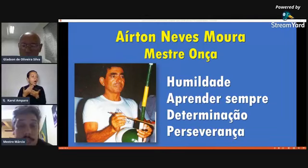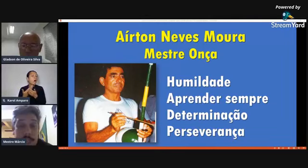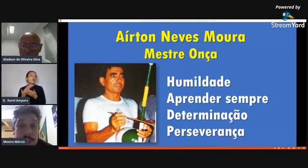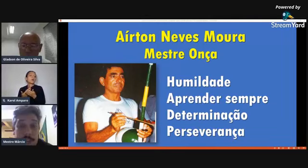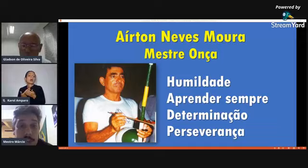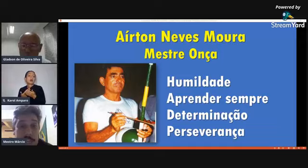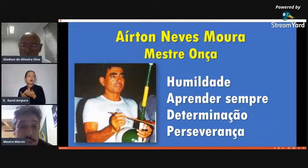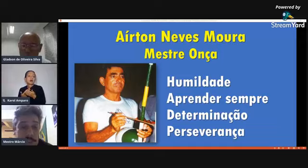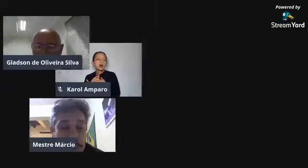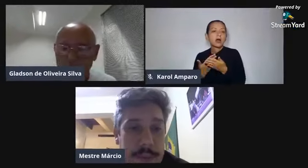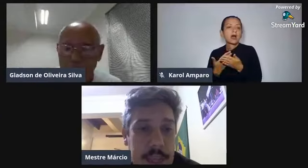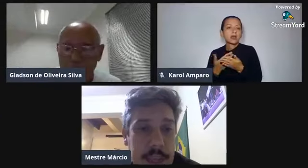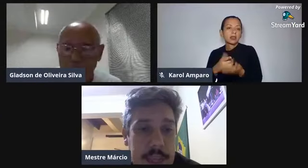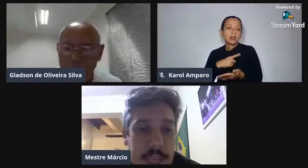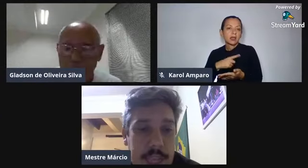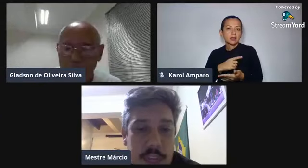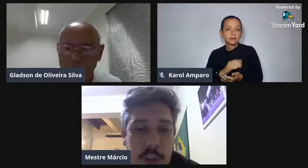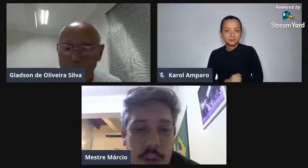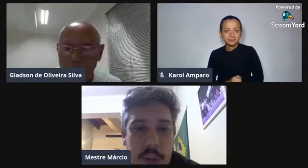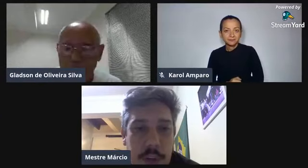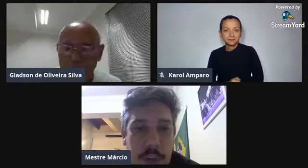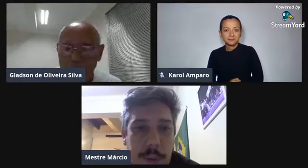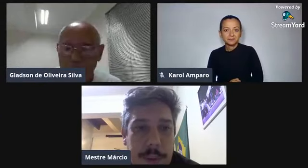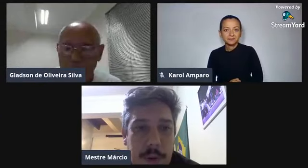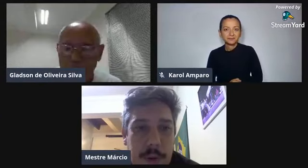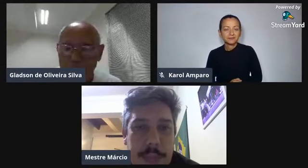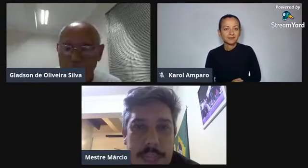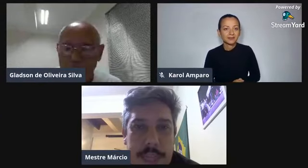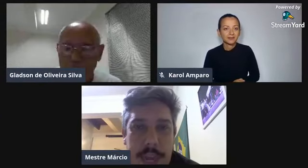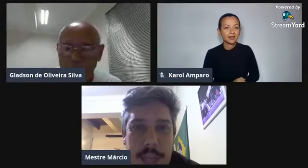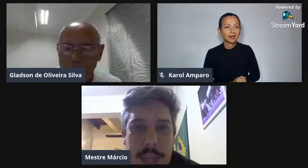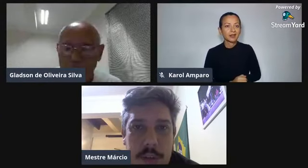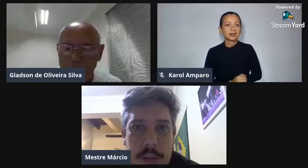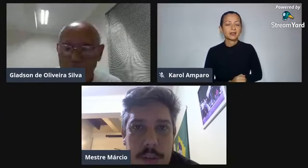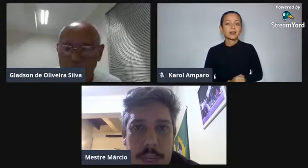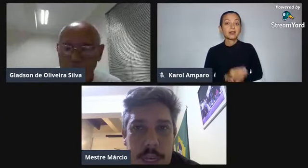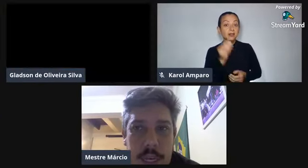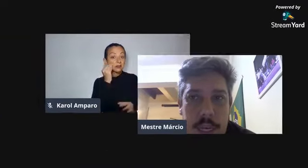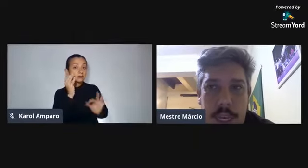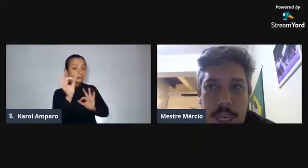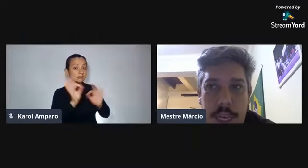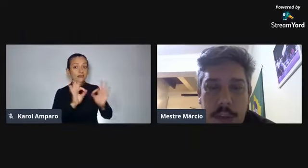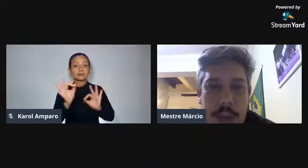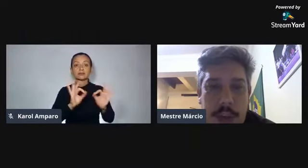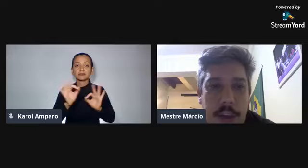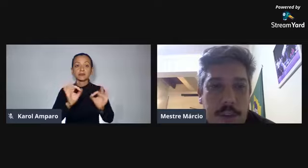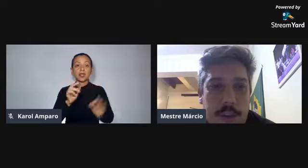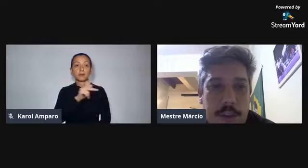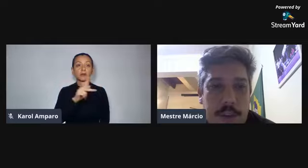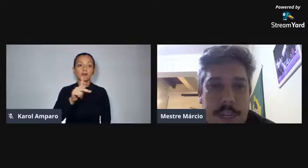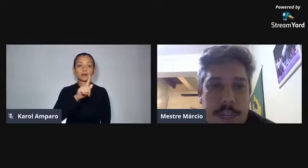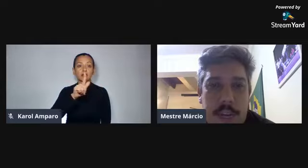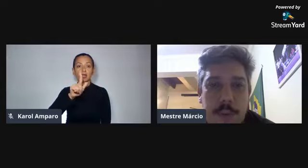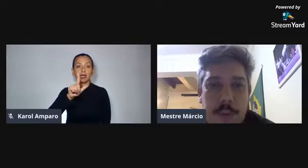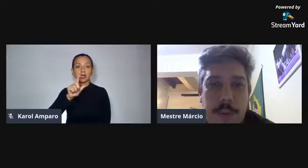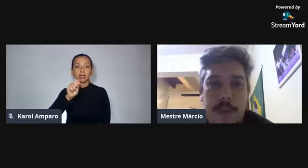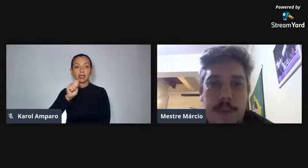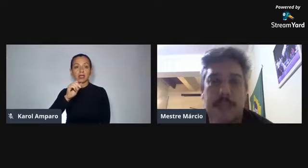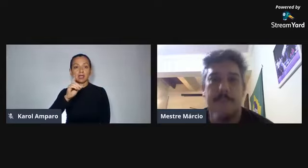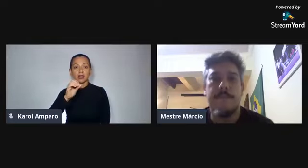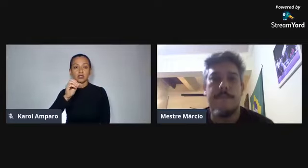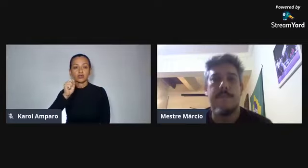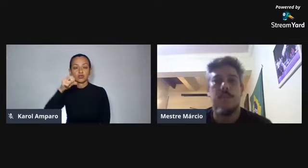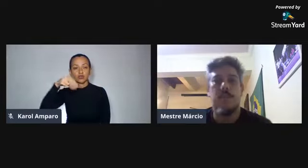a gente vai desenvolver. Tenta solucionar o problema com o mestre Gladson e eu e a Carol vamos conversando com o público